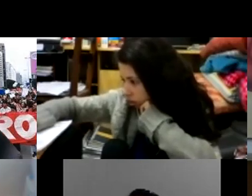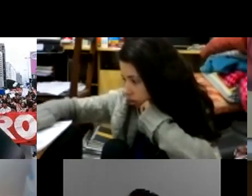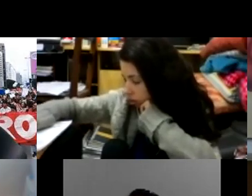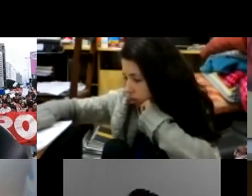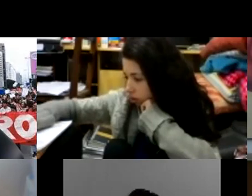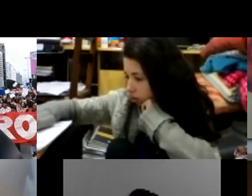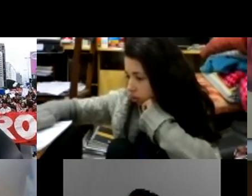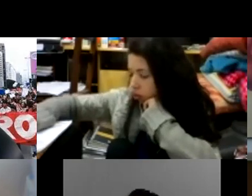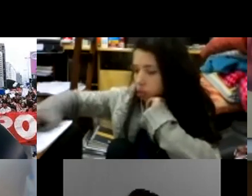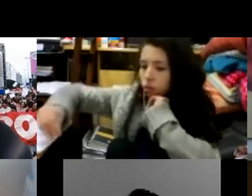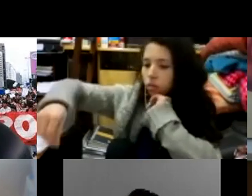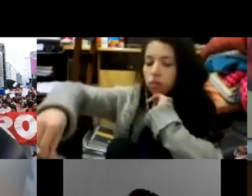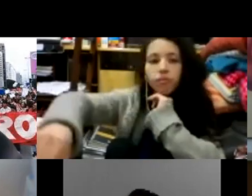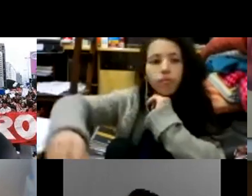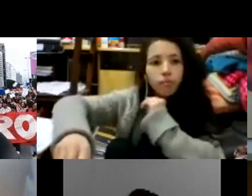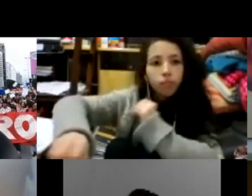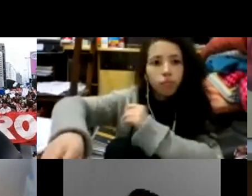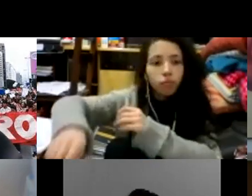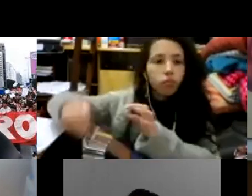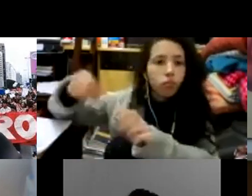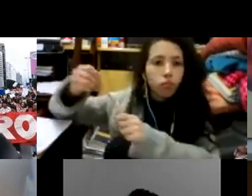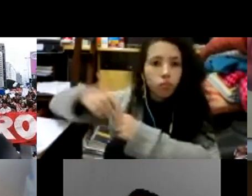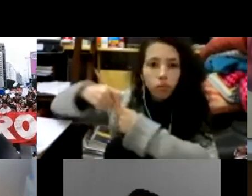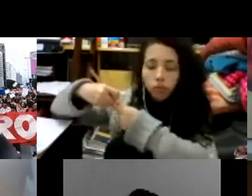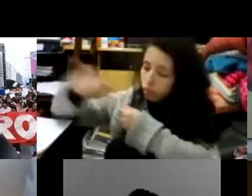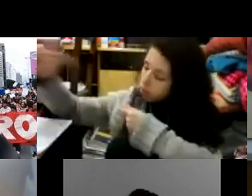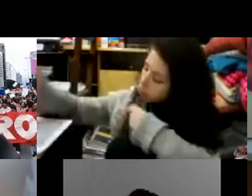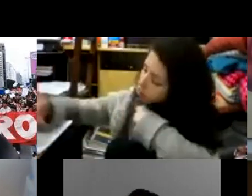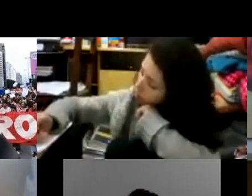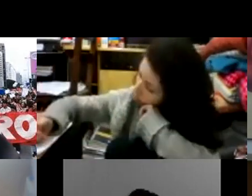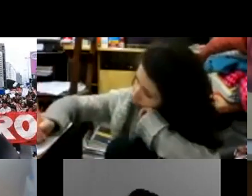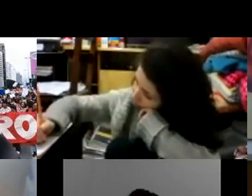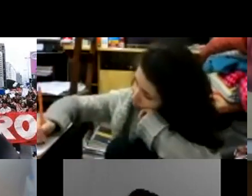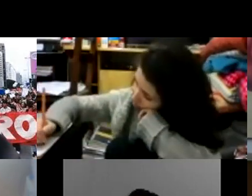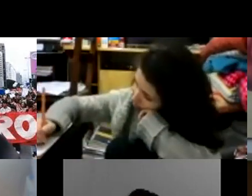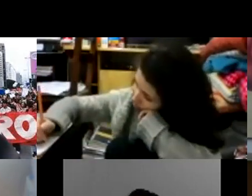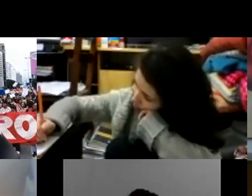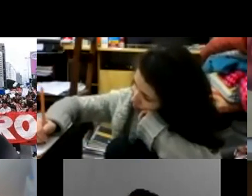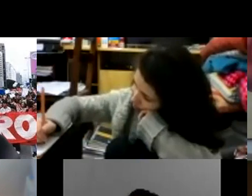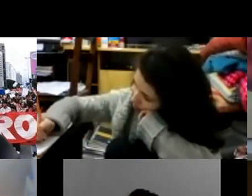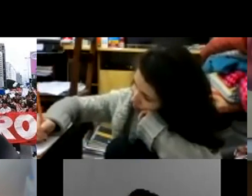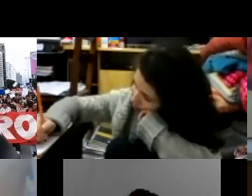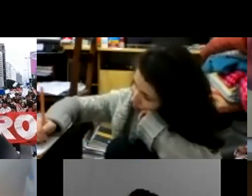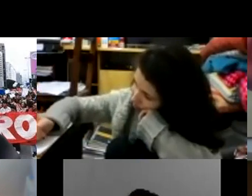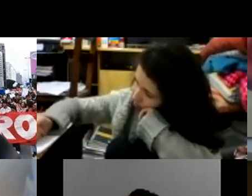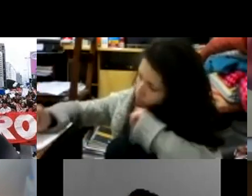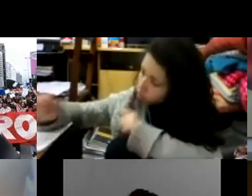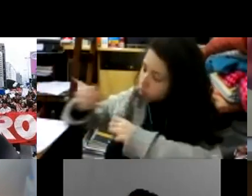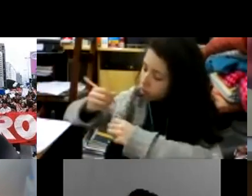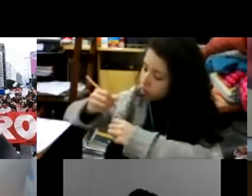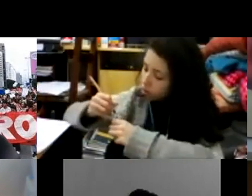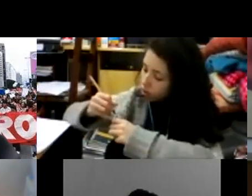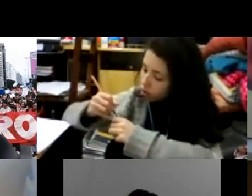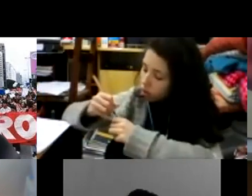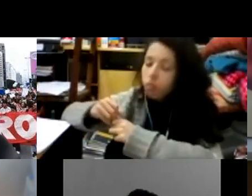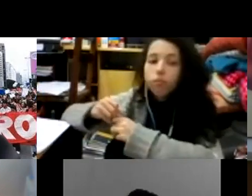sociais, etc., e que nos impele a questionarmos essa esfera normativa que regula as nossas